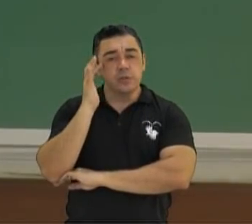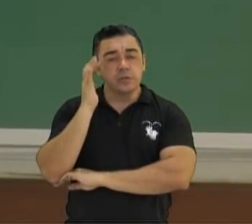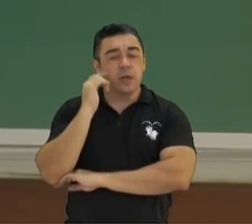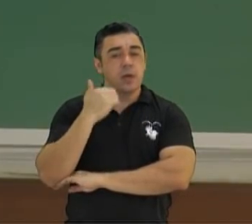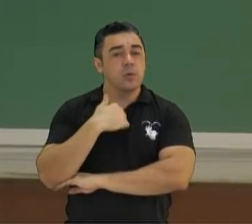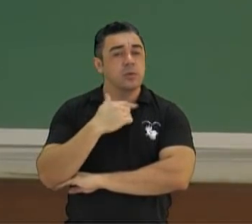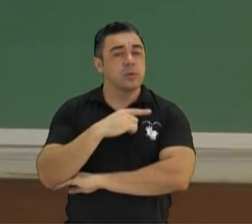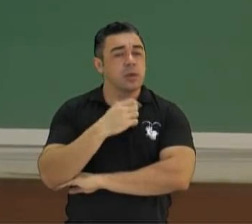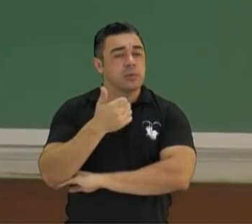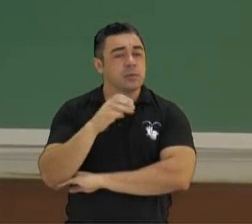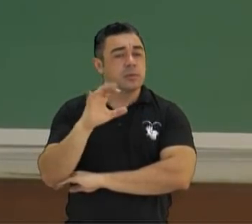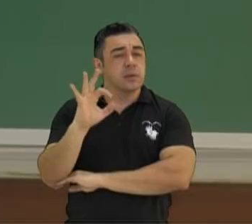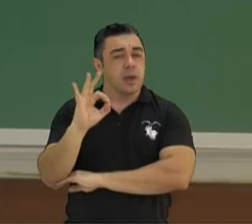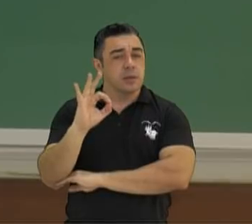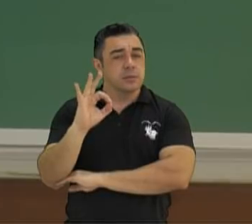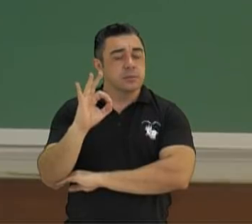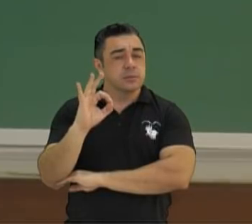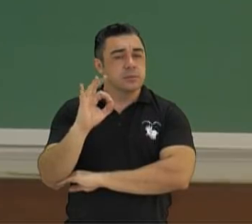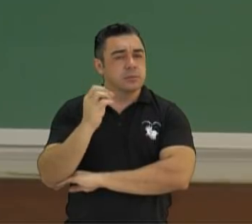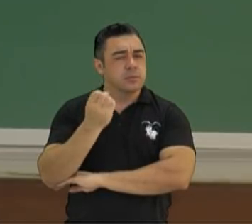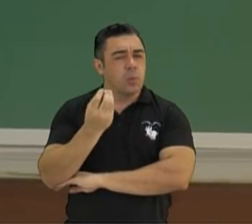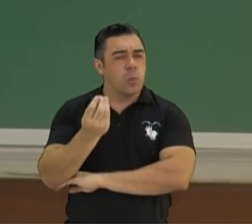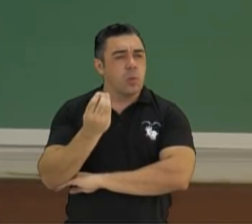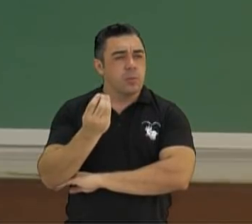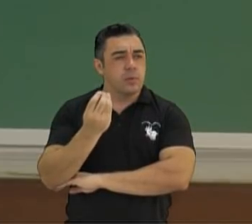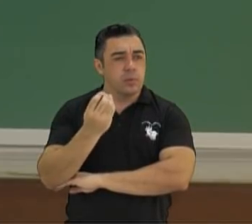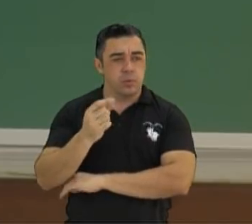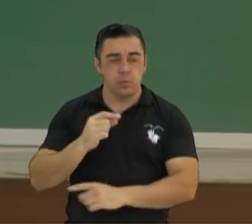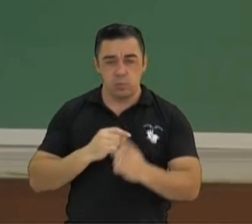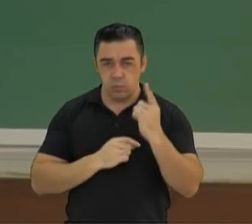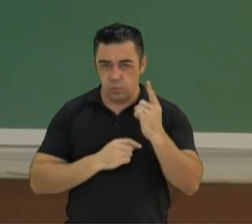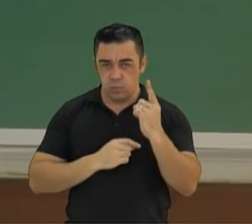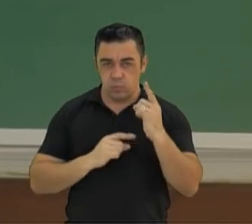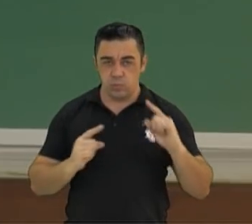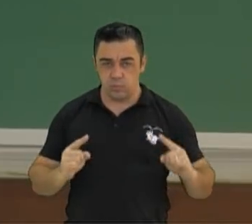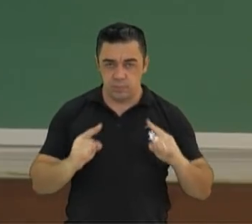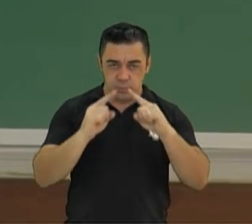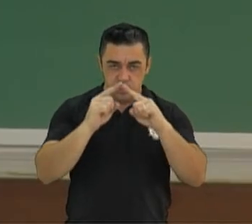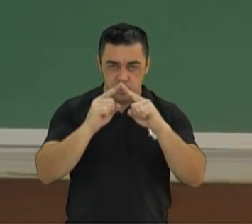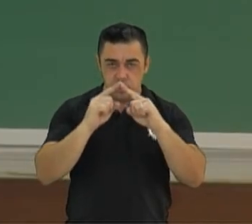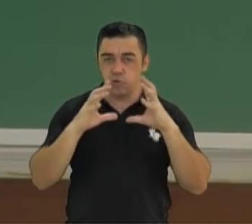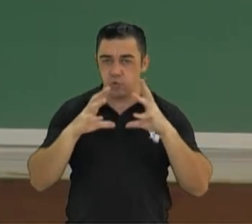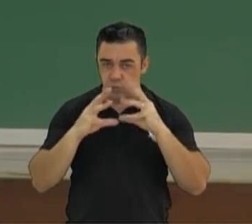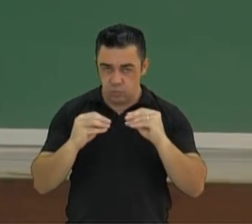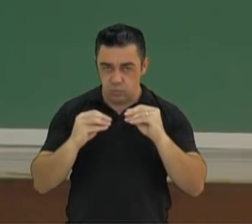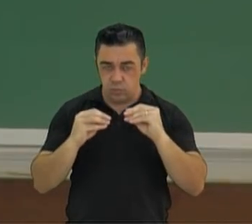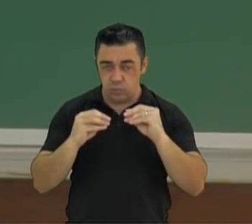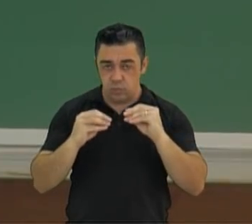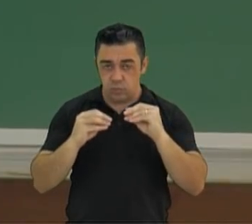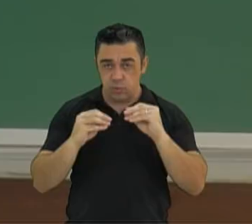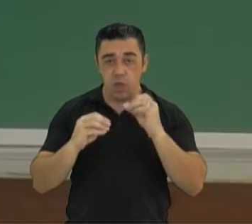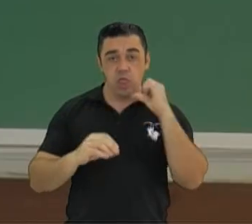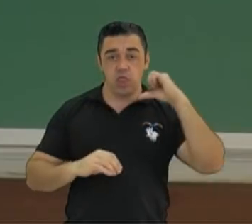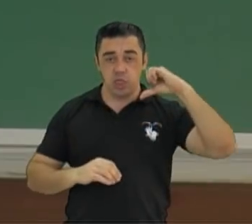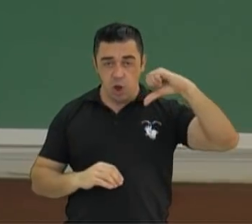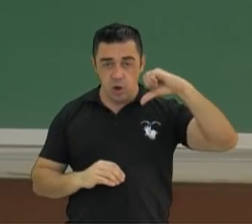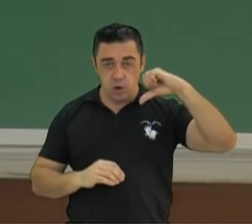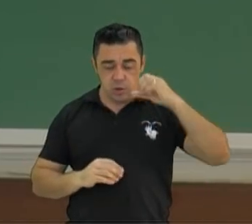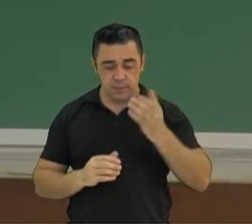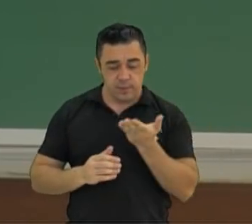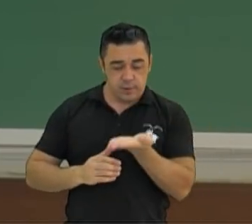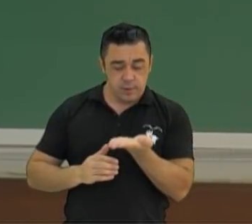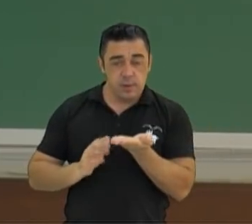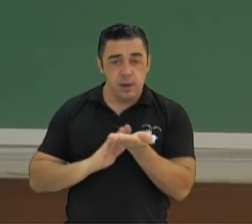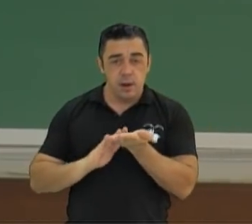que vai ficar lá, prof? Um vértice vai ser comum, vai estar aqui em cima, e 9 vértices